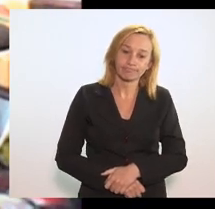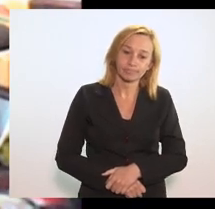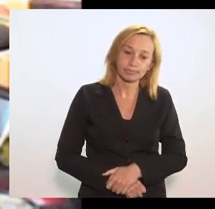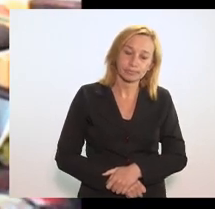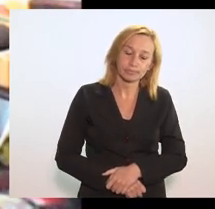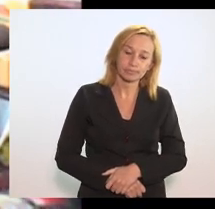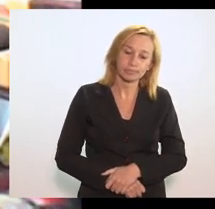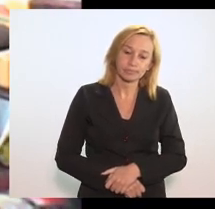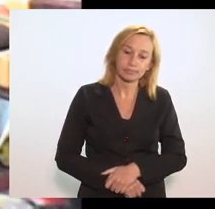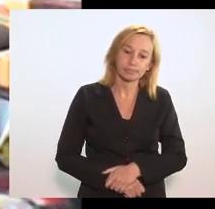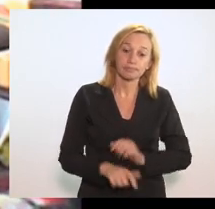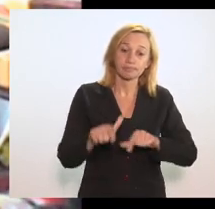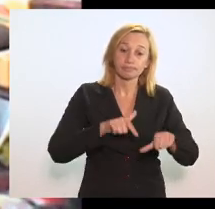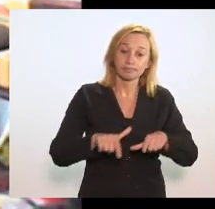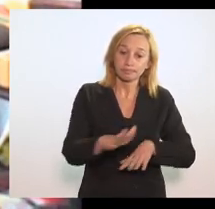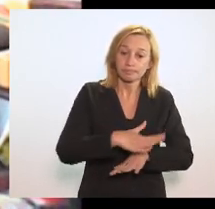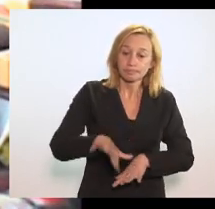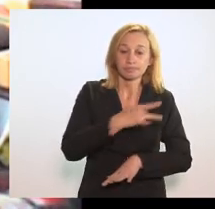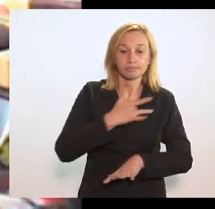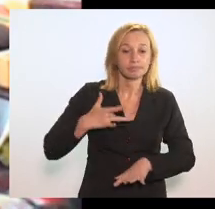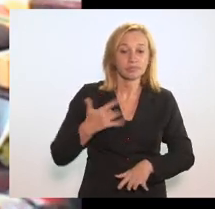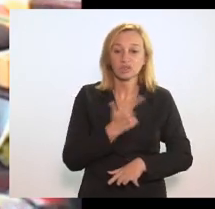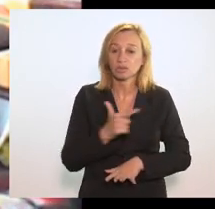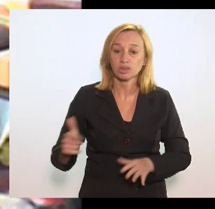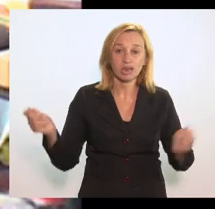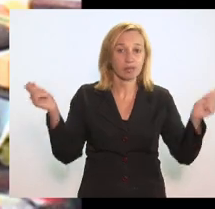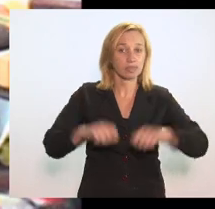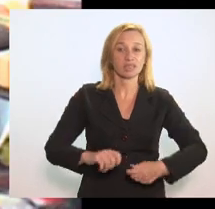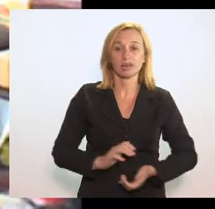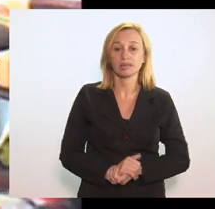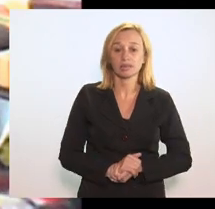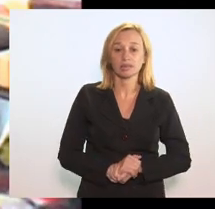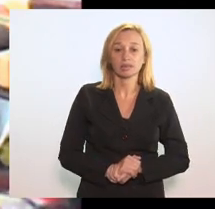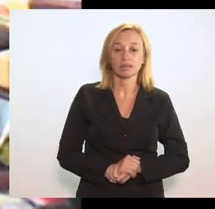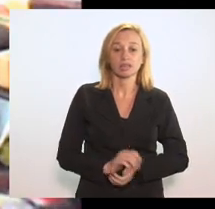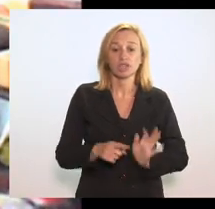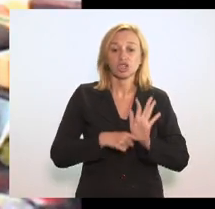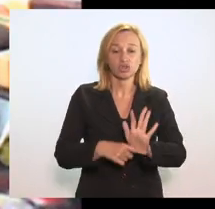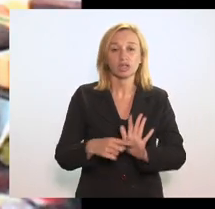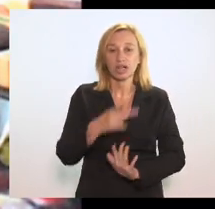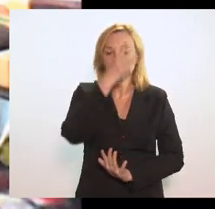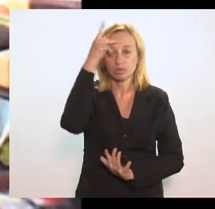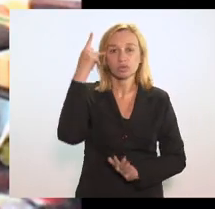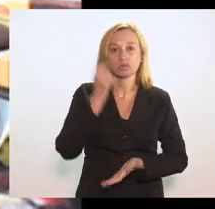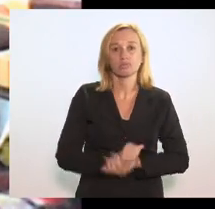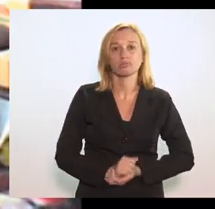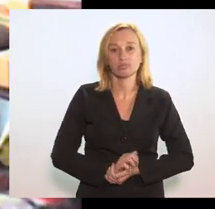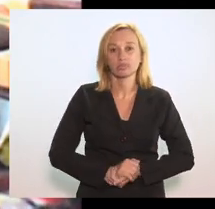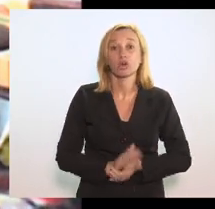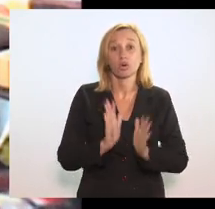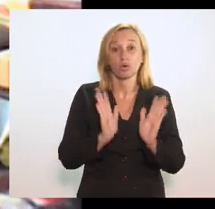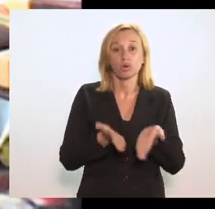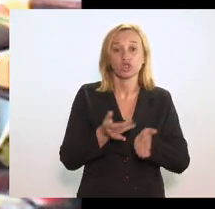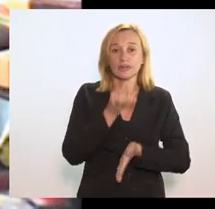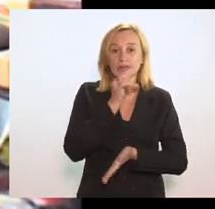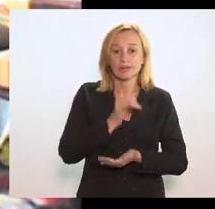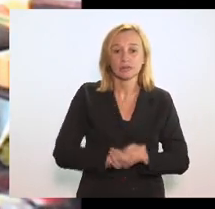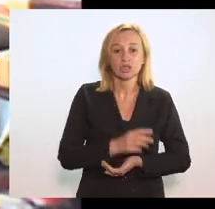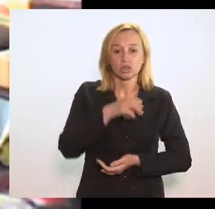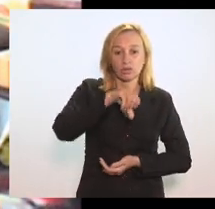os serviços de saúde não têm mais capacidade de atender as pessoas. Hoje, por